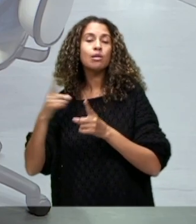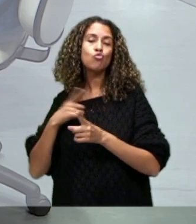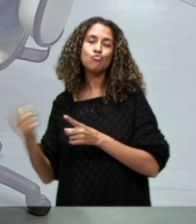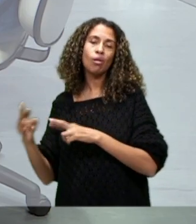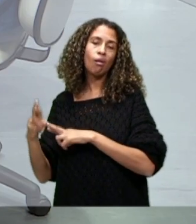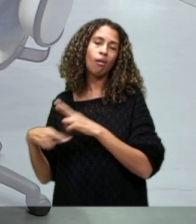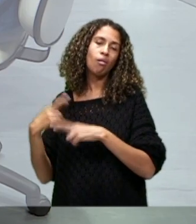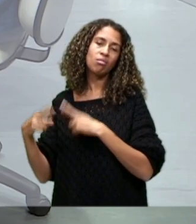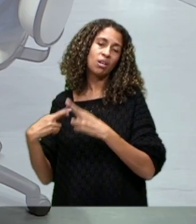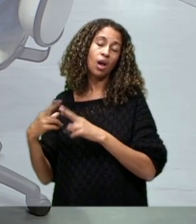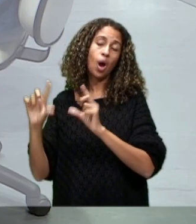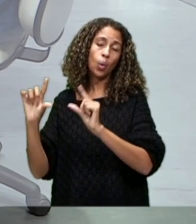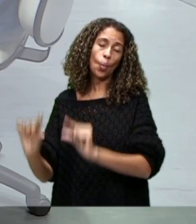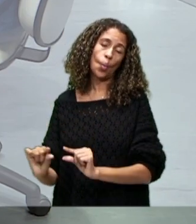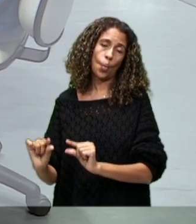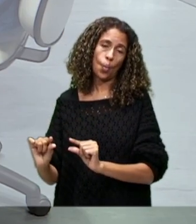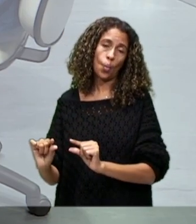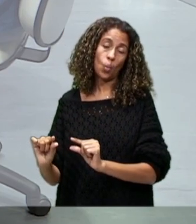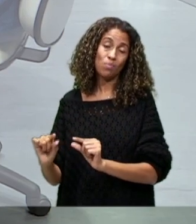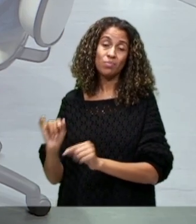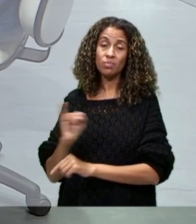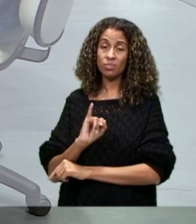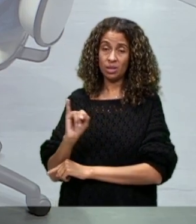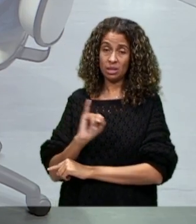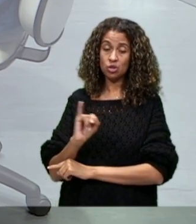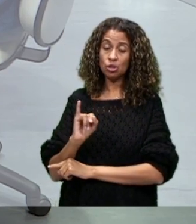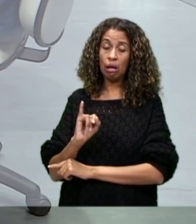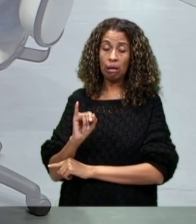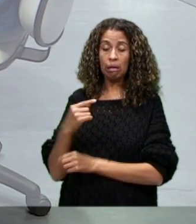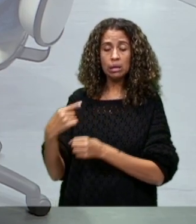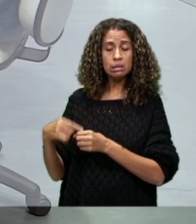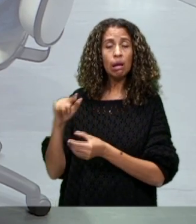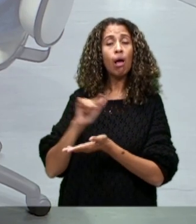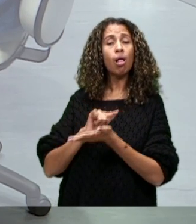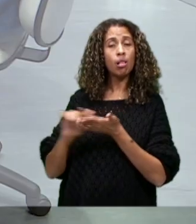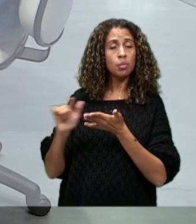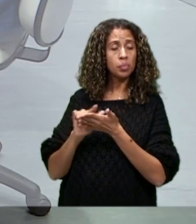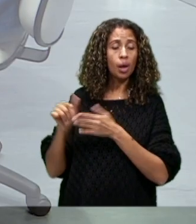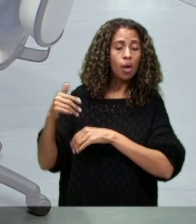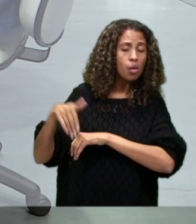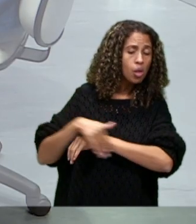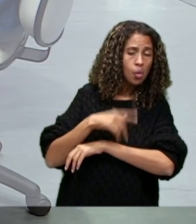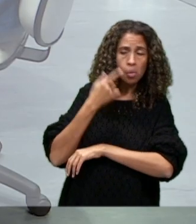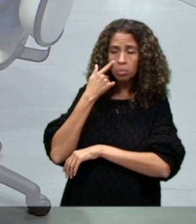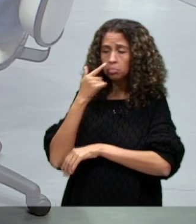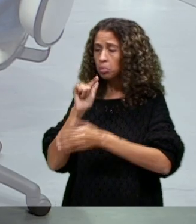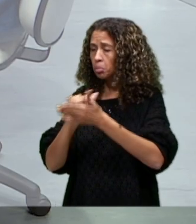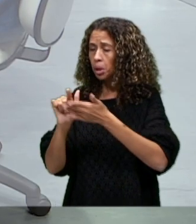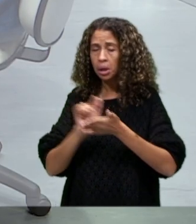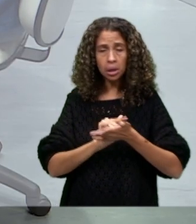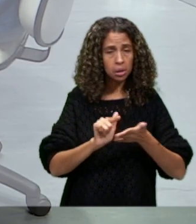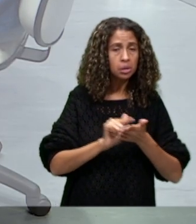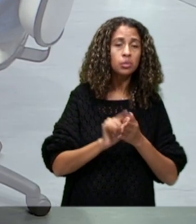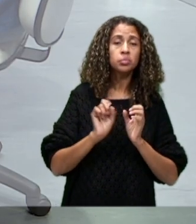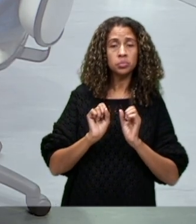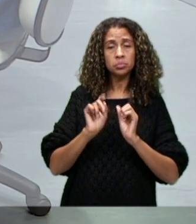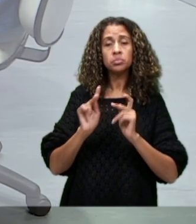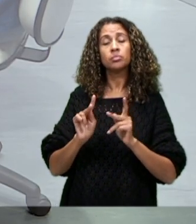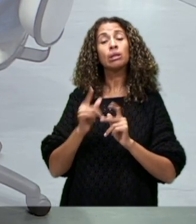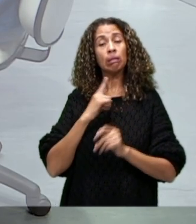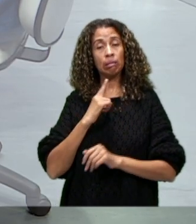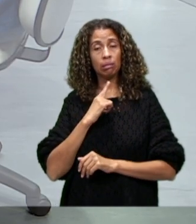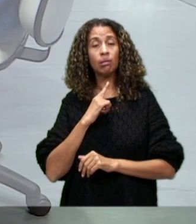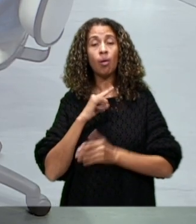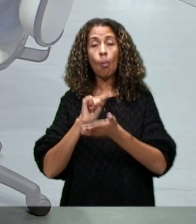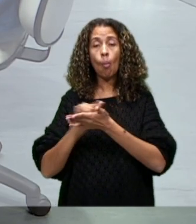reciclagem. Né? Hoje Itajaí é uma cidade limpa. A gente anda na rua, não encontra lixo, a gente tem lá, né,